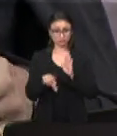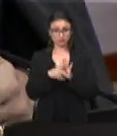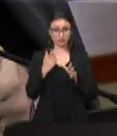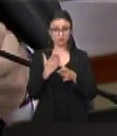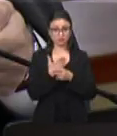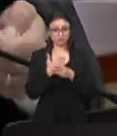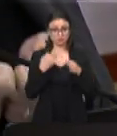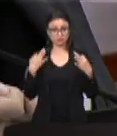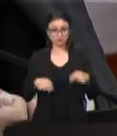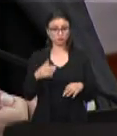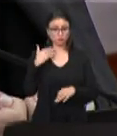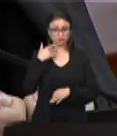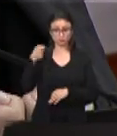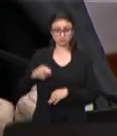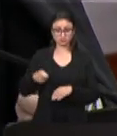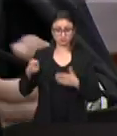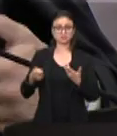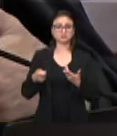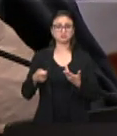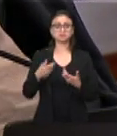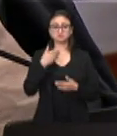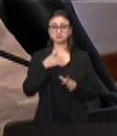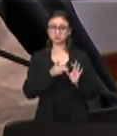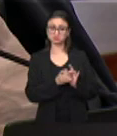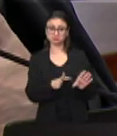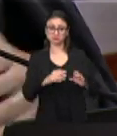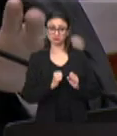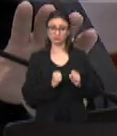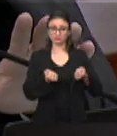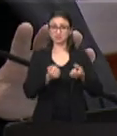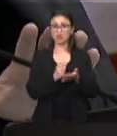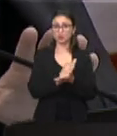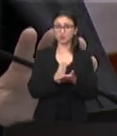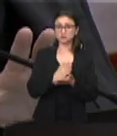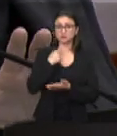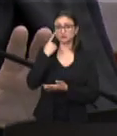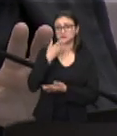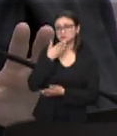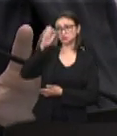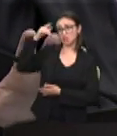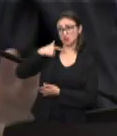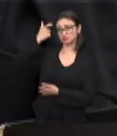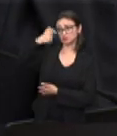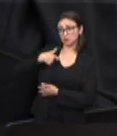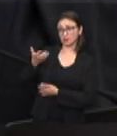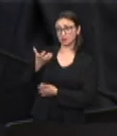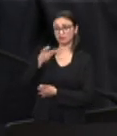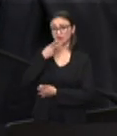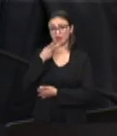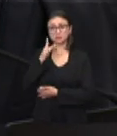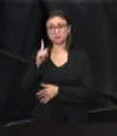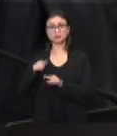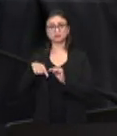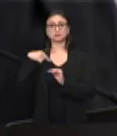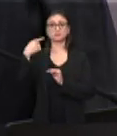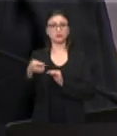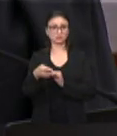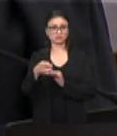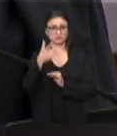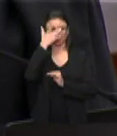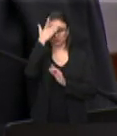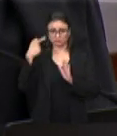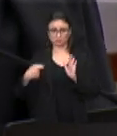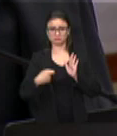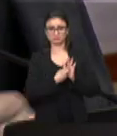adequado, o juiz abriu vista para a defesa... Ministro Alexandre de Moraes. Pediam, não, eu só quero falar após o delator. E